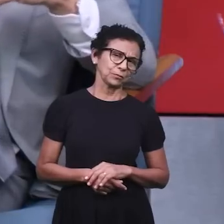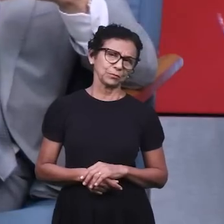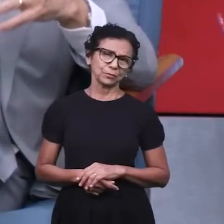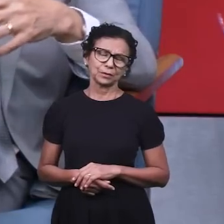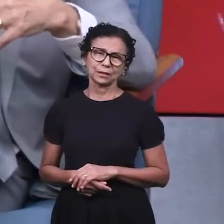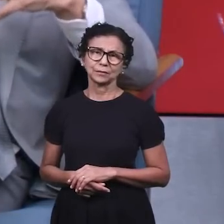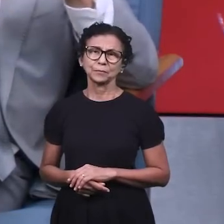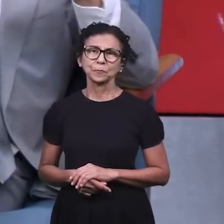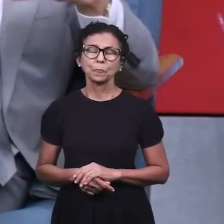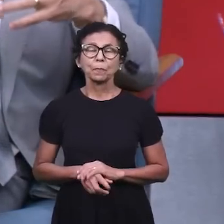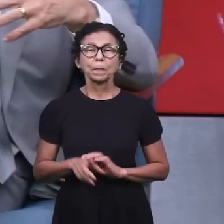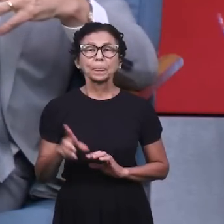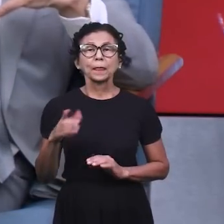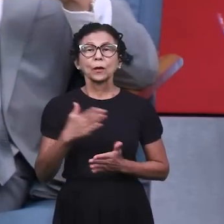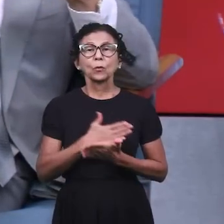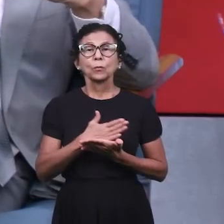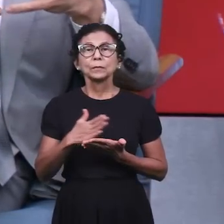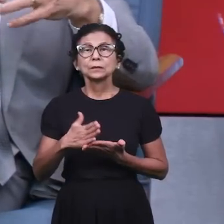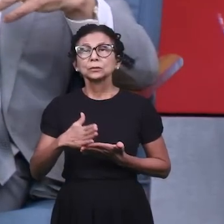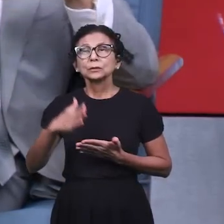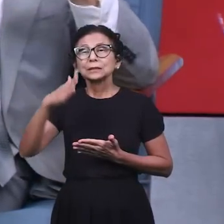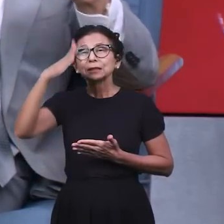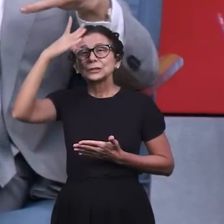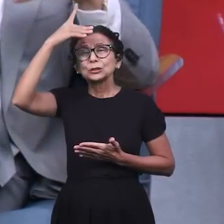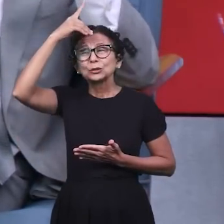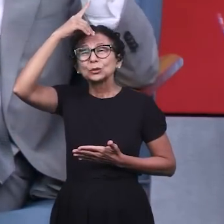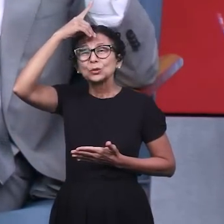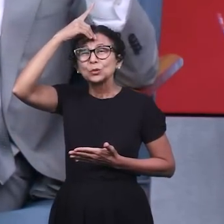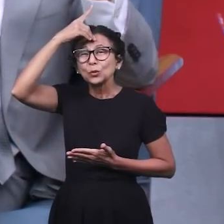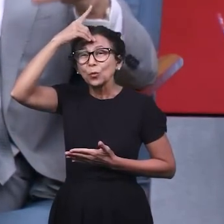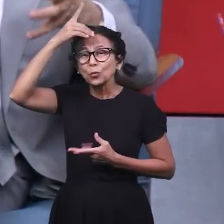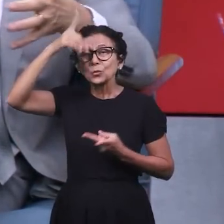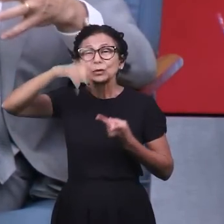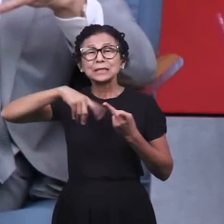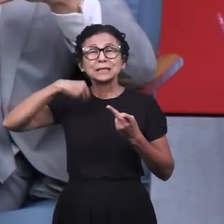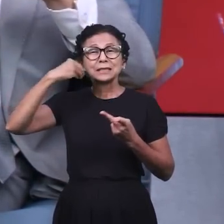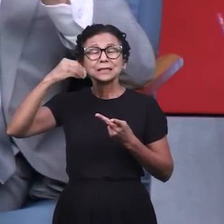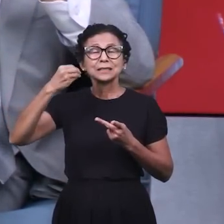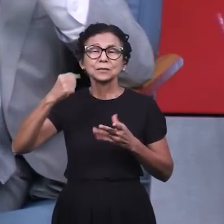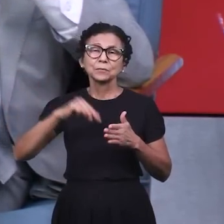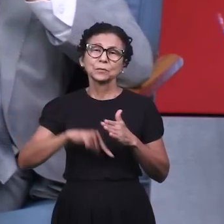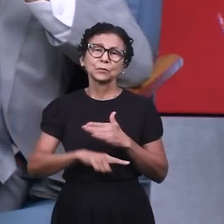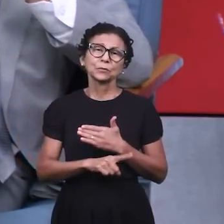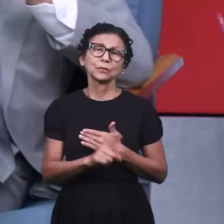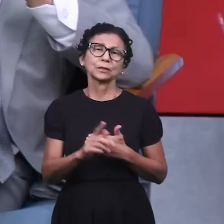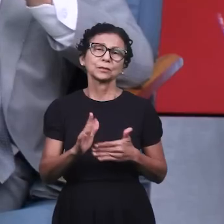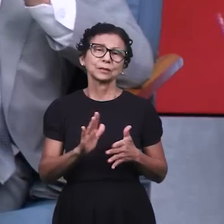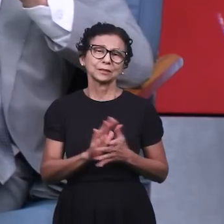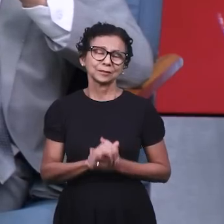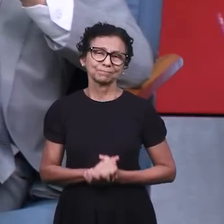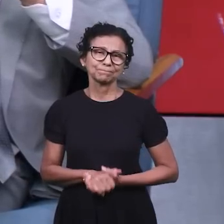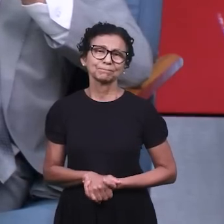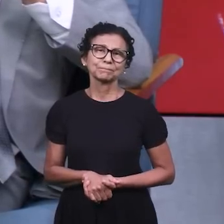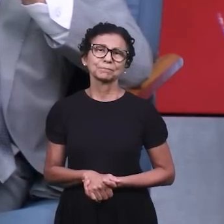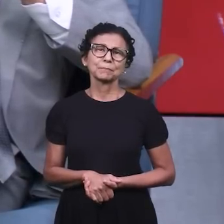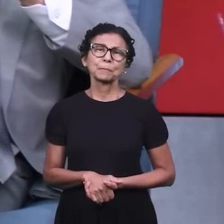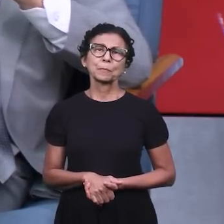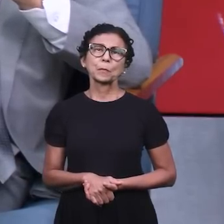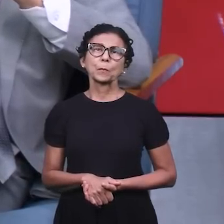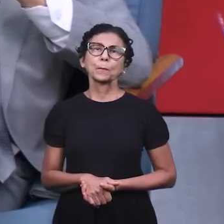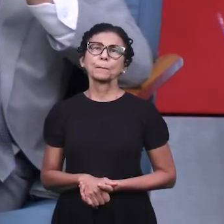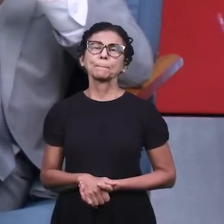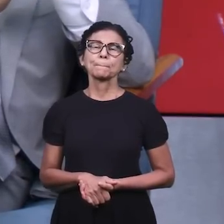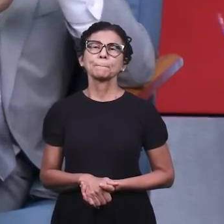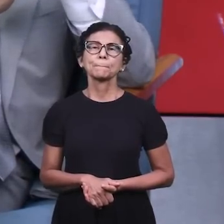maravilhosa. Essa irmã começou a ter dons em profusão, com experiências profundas com relação a dons